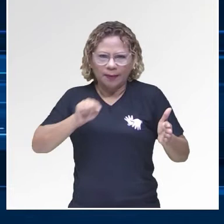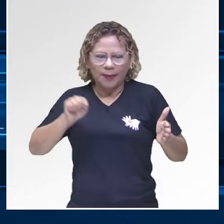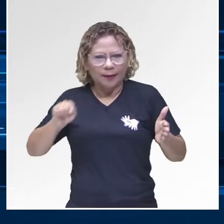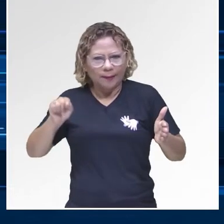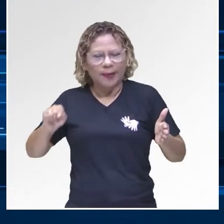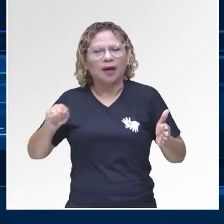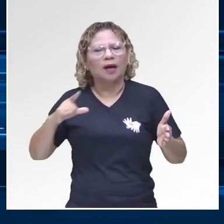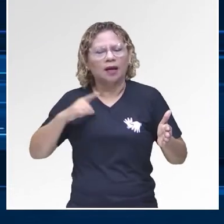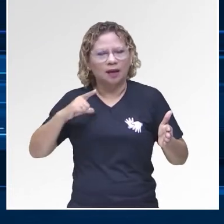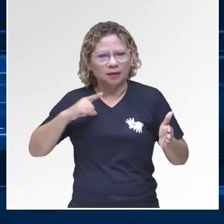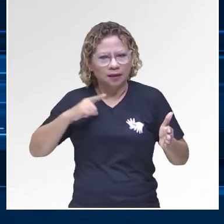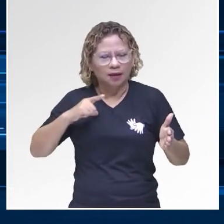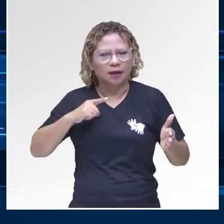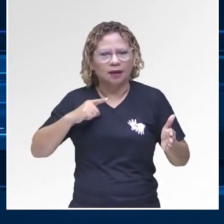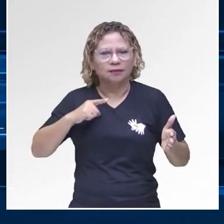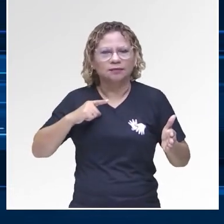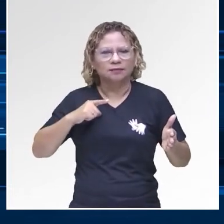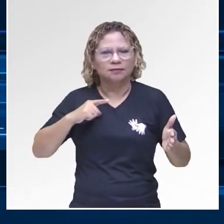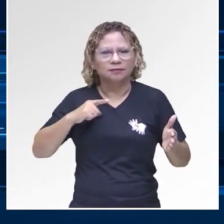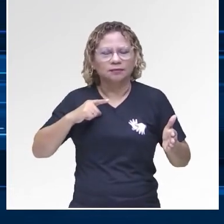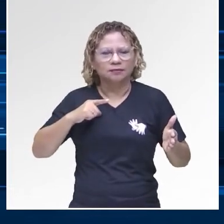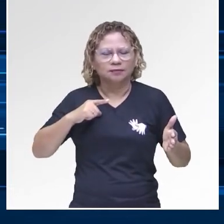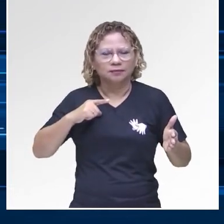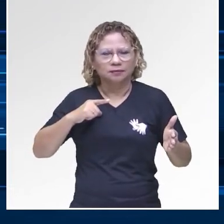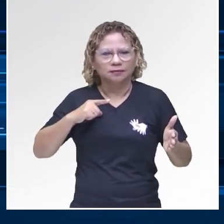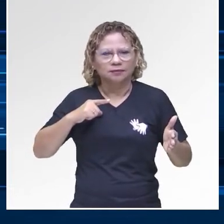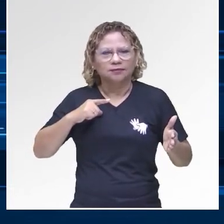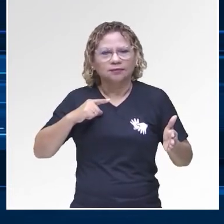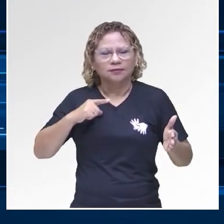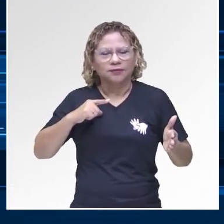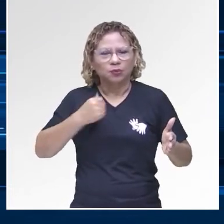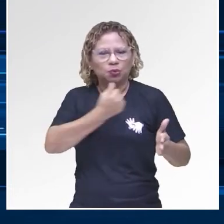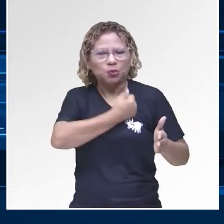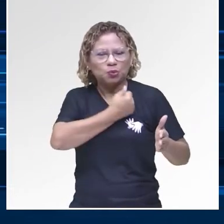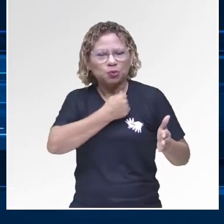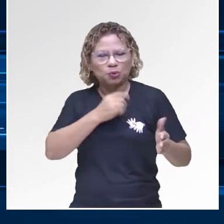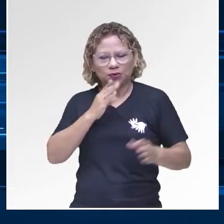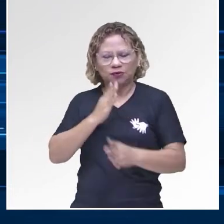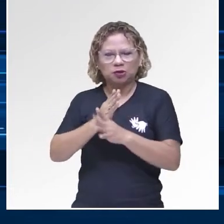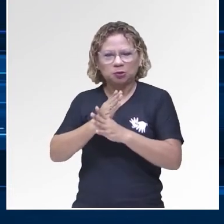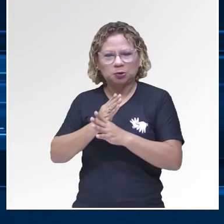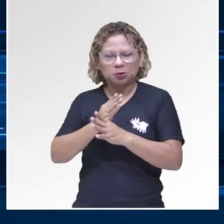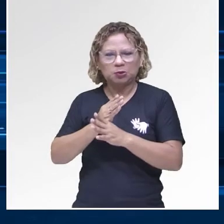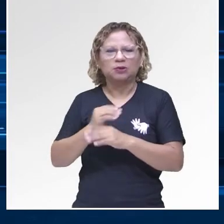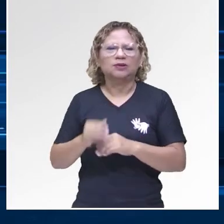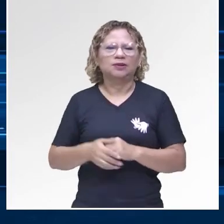Então, nós vimos agora há pouco que, se eu pegar A2, eu vou aumentar aqui.